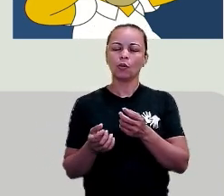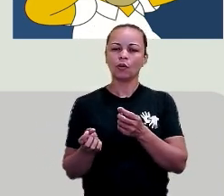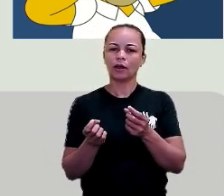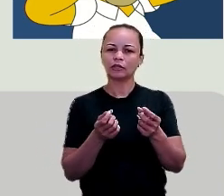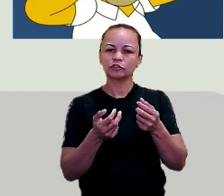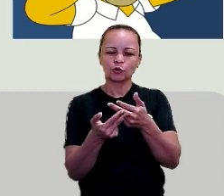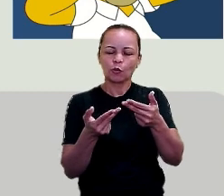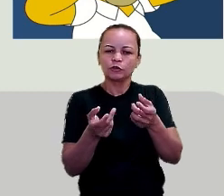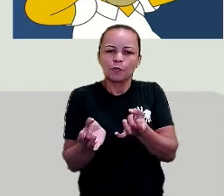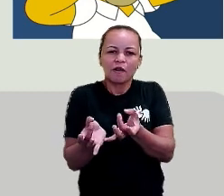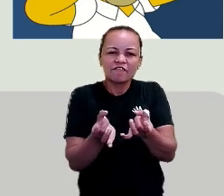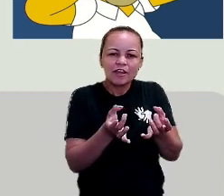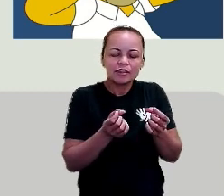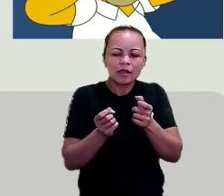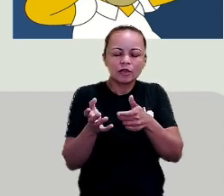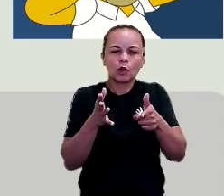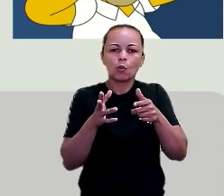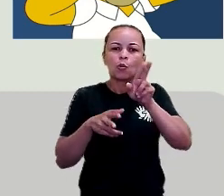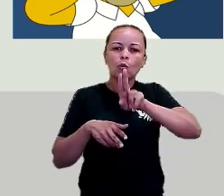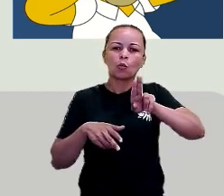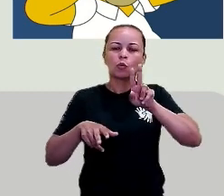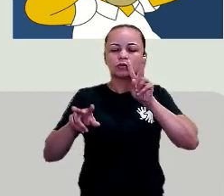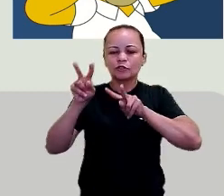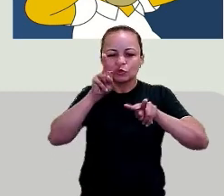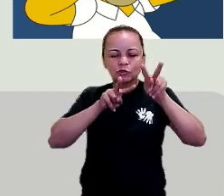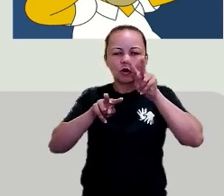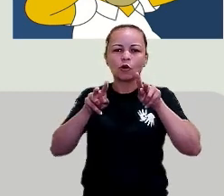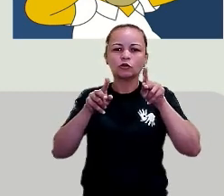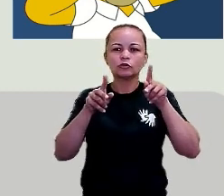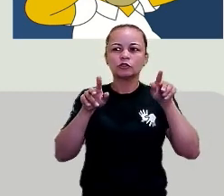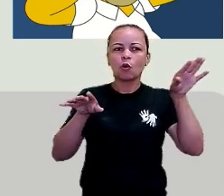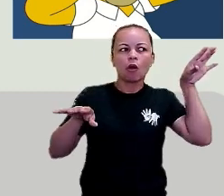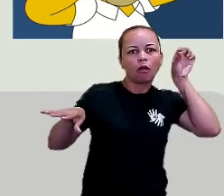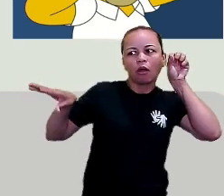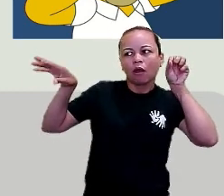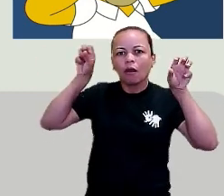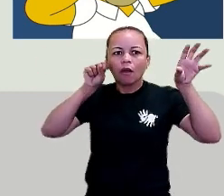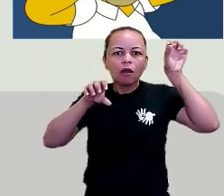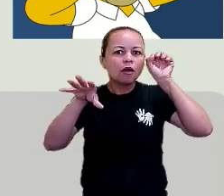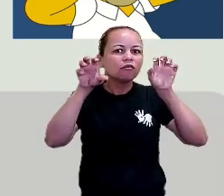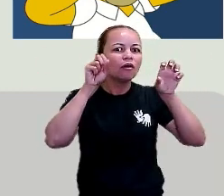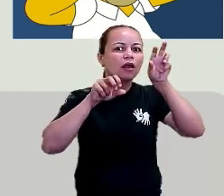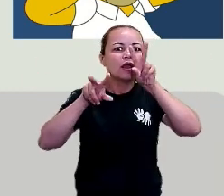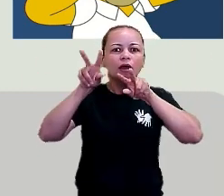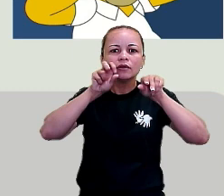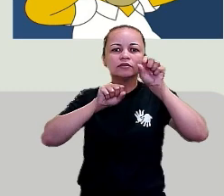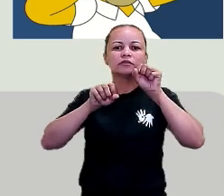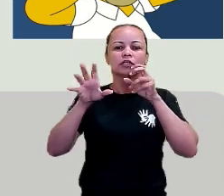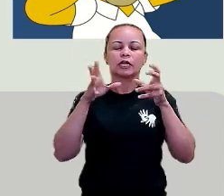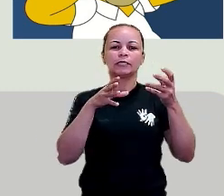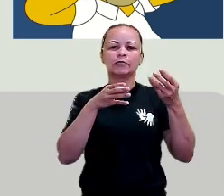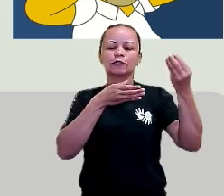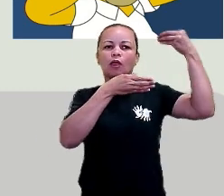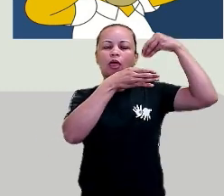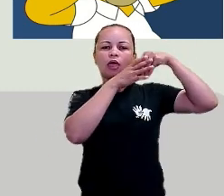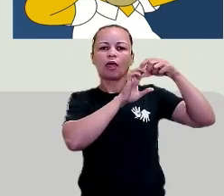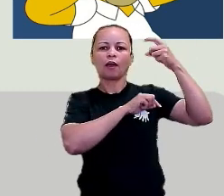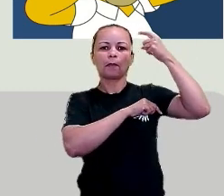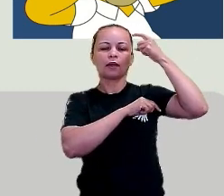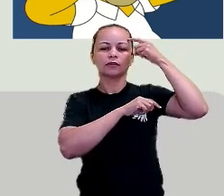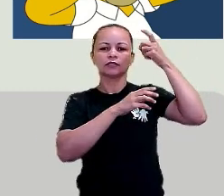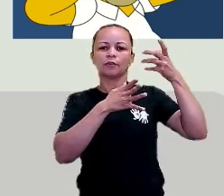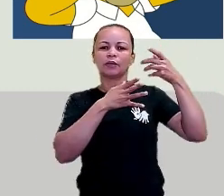usa dos nossos olhos, dos nossos ouvidos para chamar a atenção e entra dentro do nosso pensamento, fazendo com que a